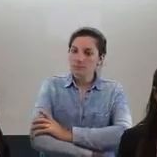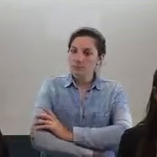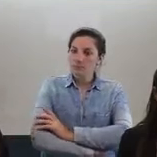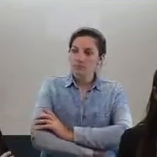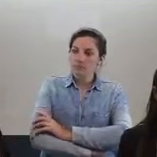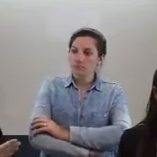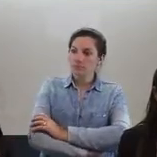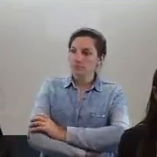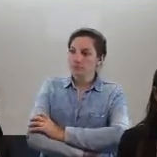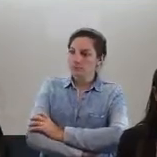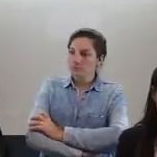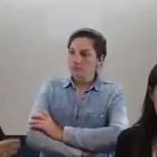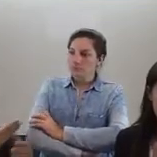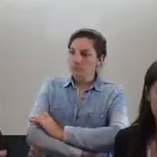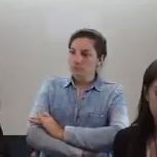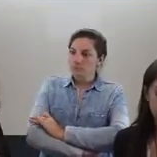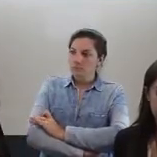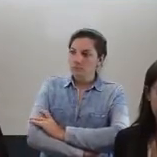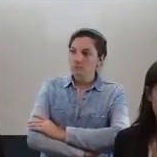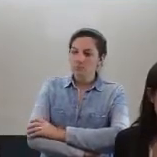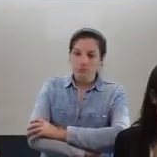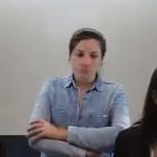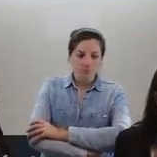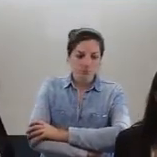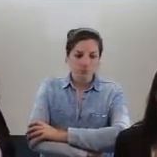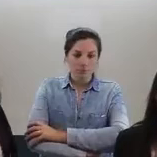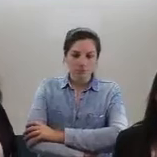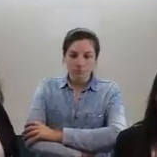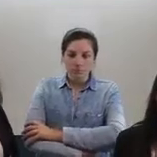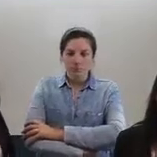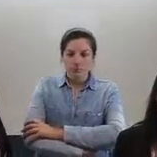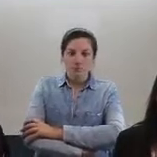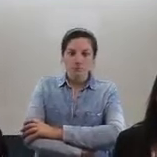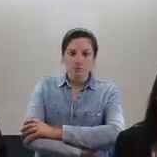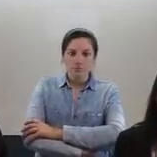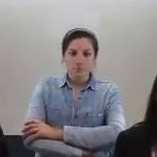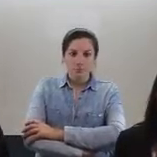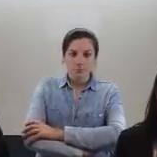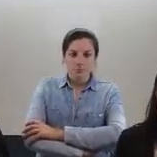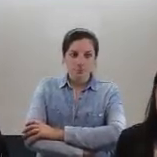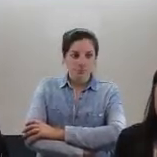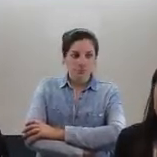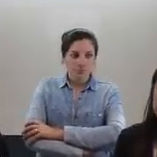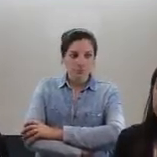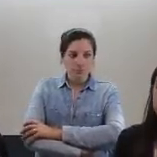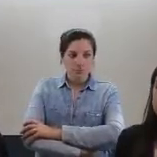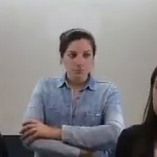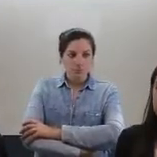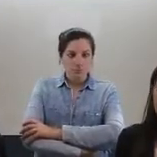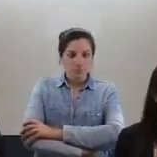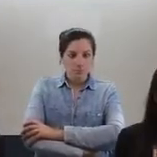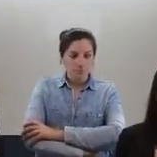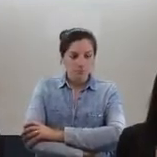e a inglês é uma língua mundial, né? A maioria desses artigos também estão em inglês. Daí tem a